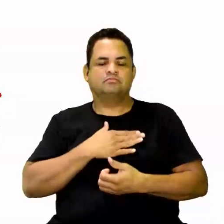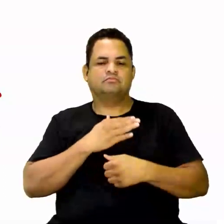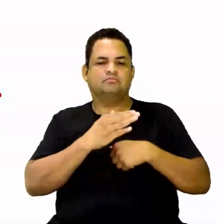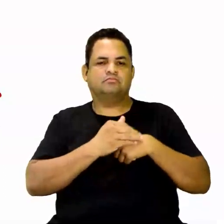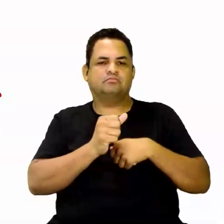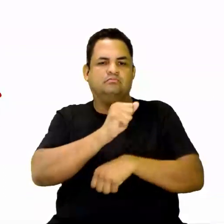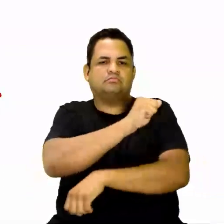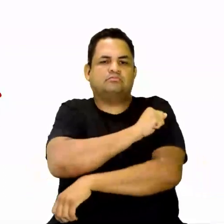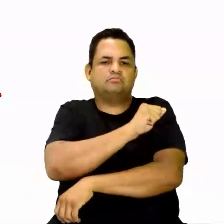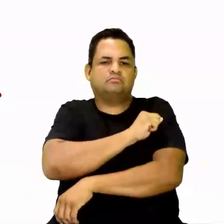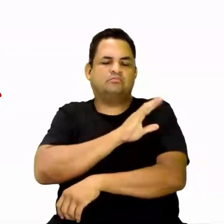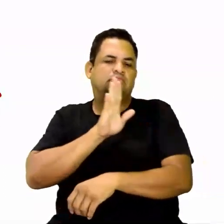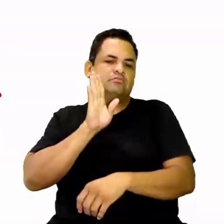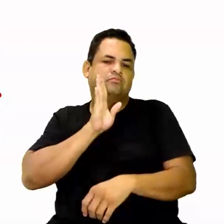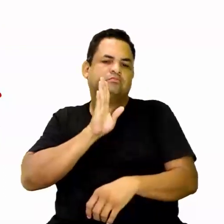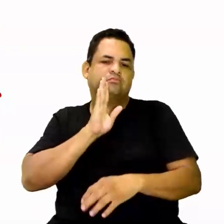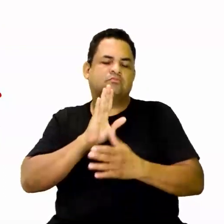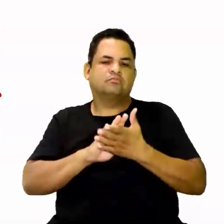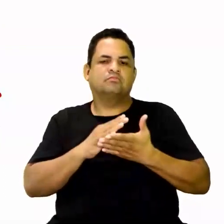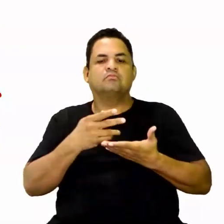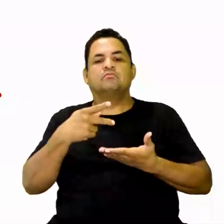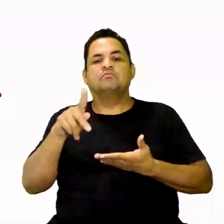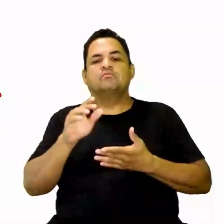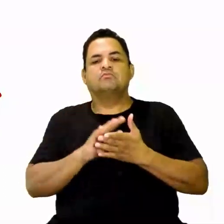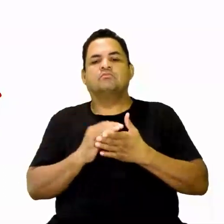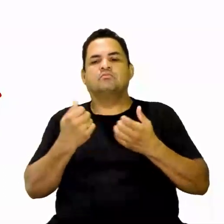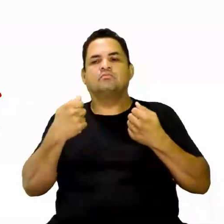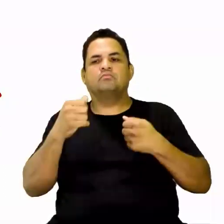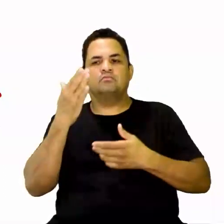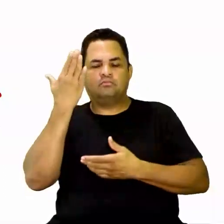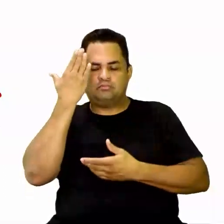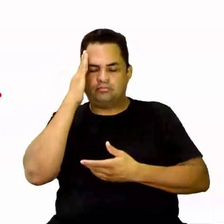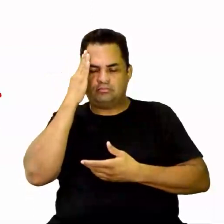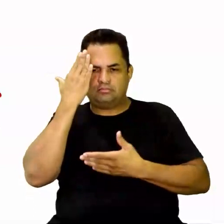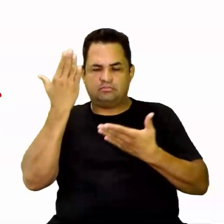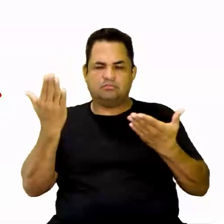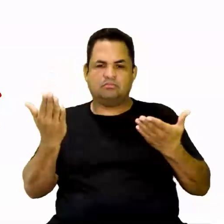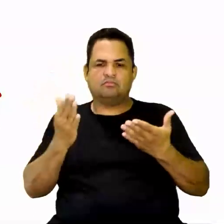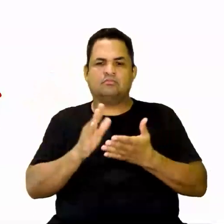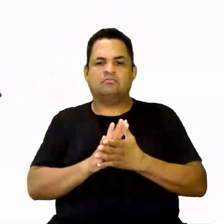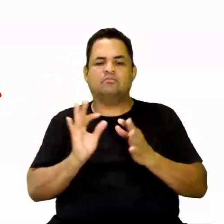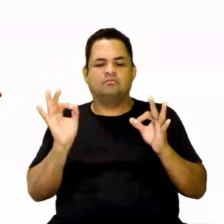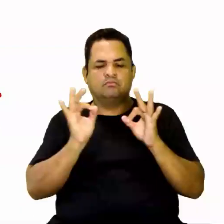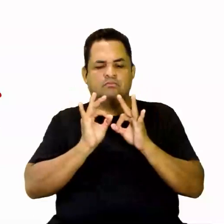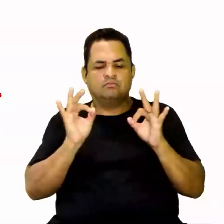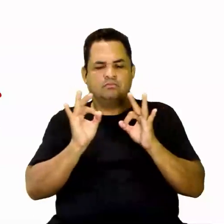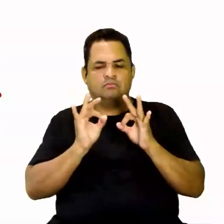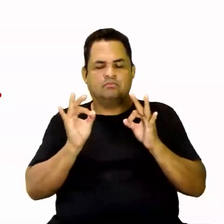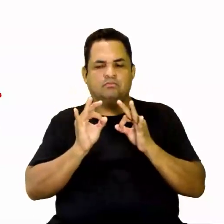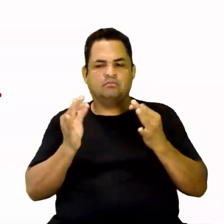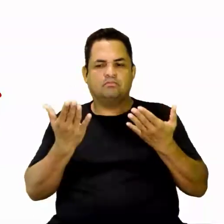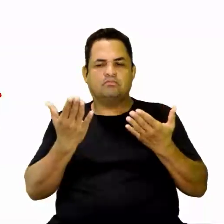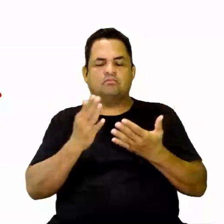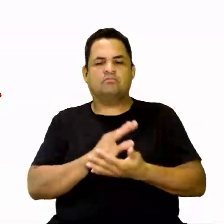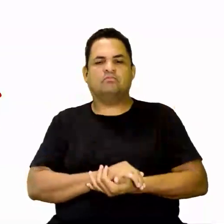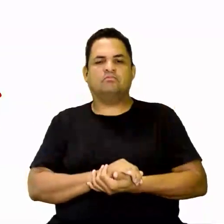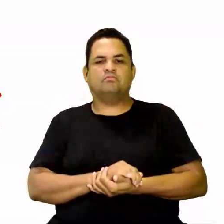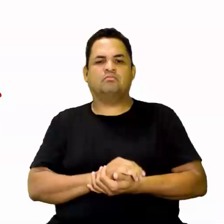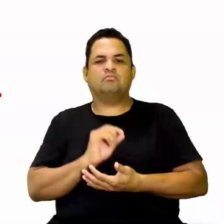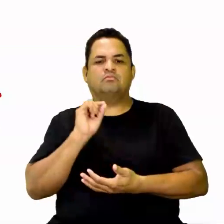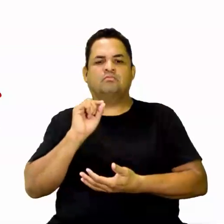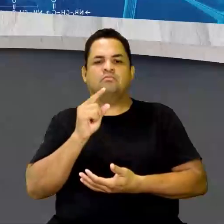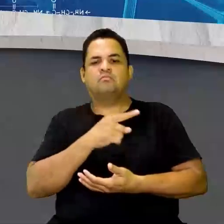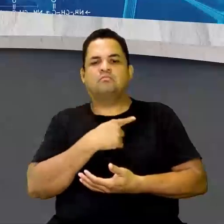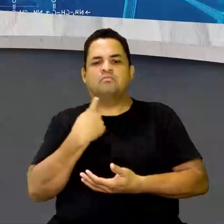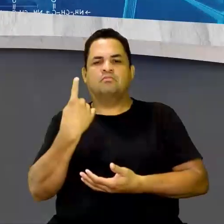que bacana, para que você possa entender perfeitamente o que